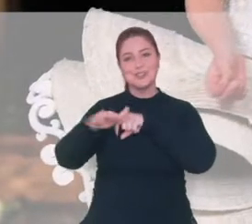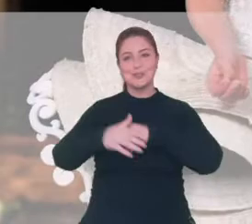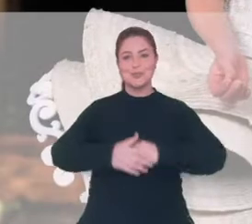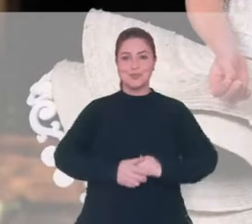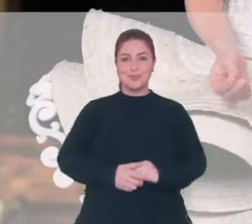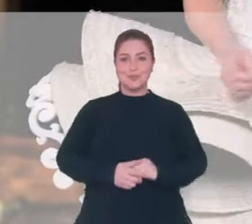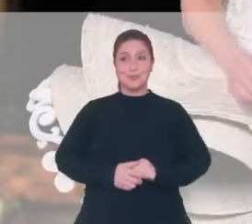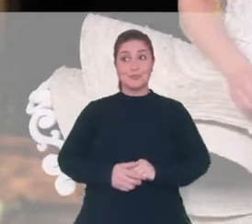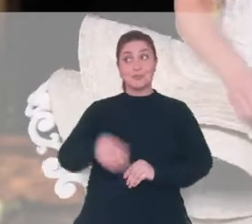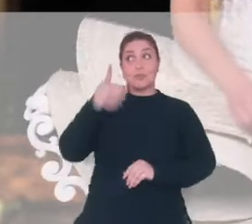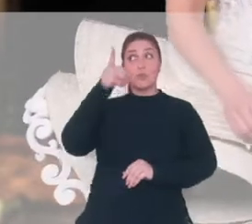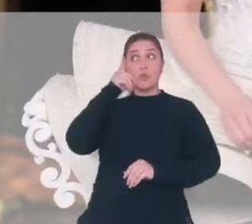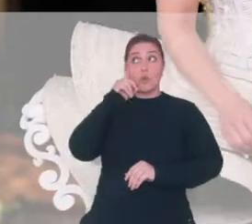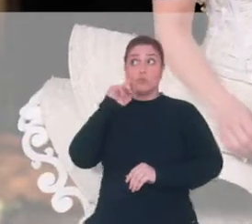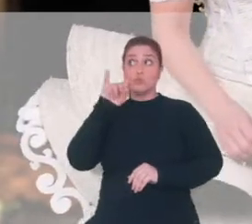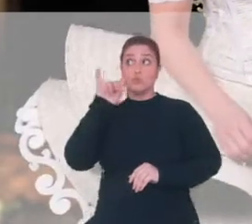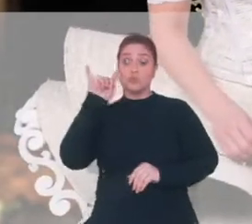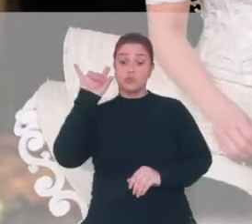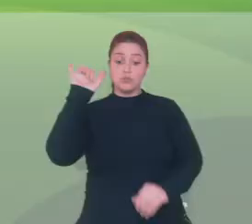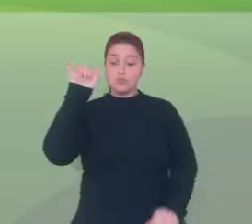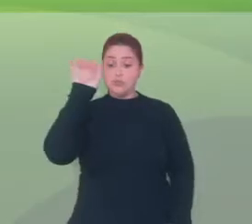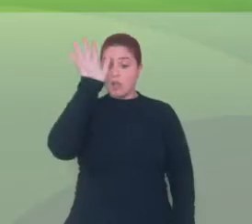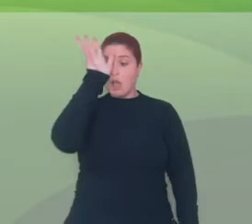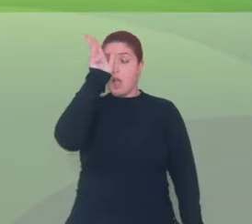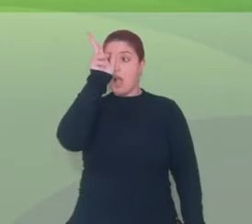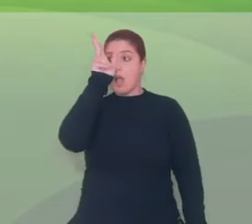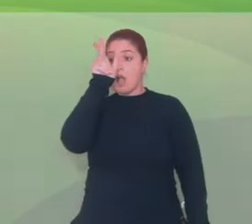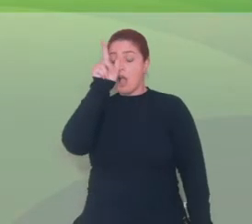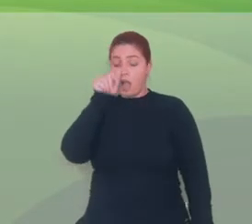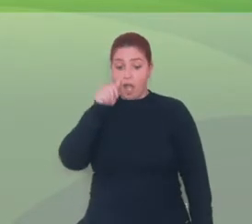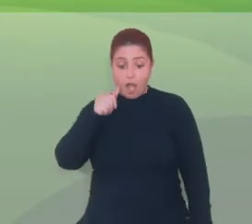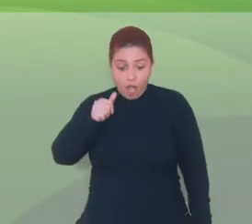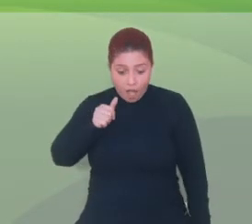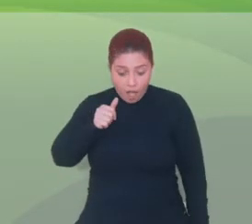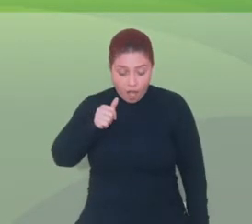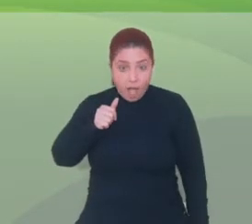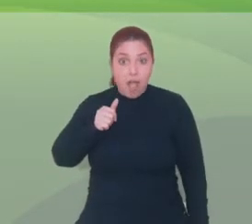Um dia ela viu no chão